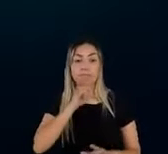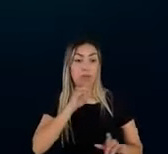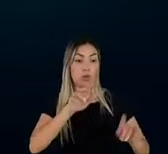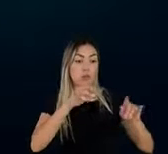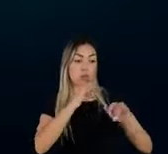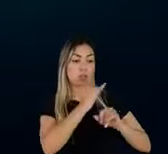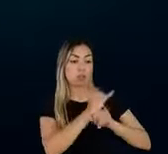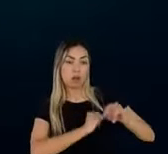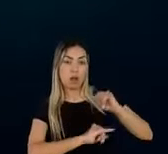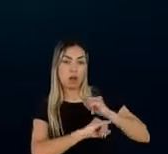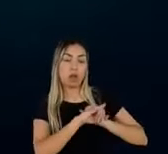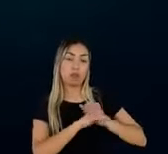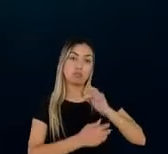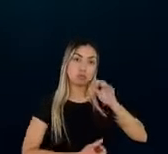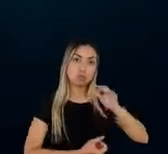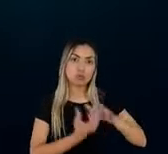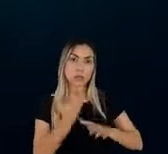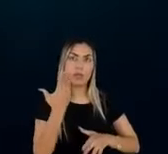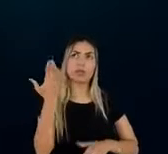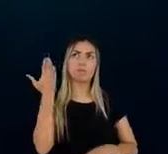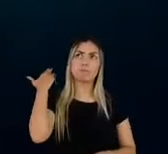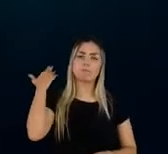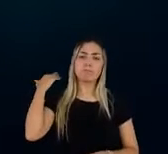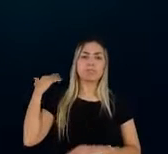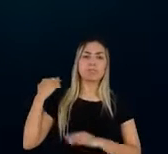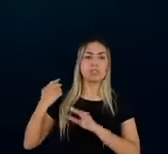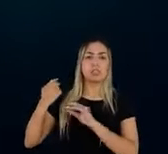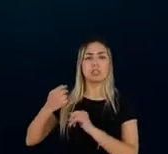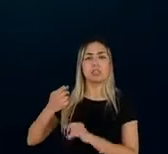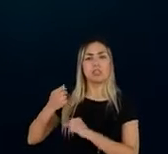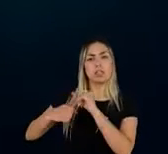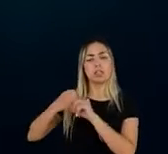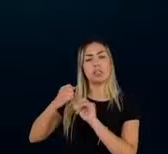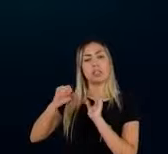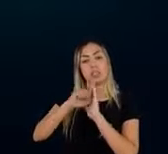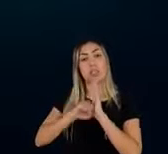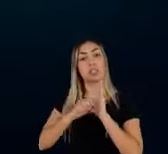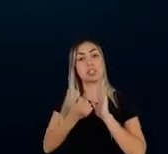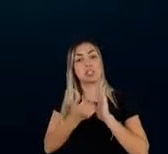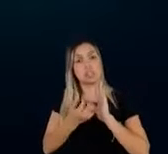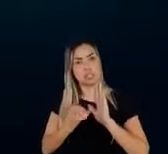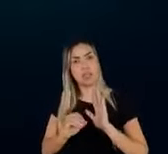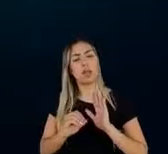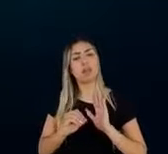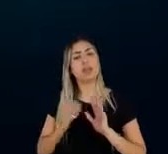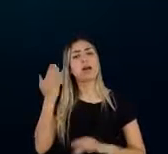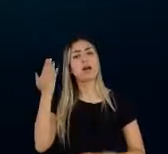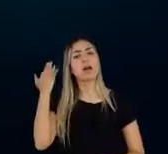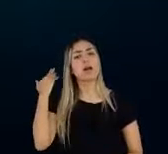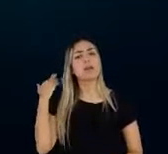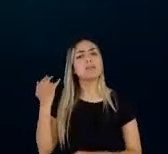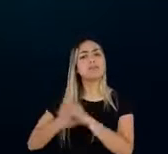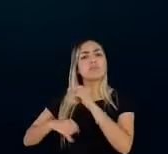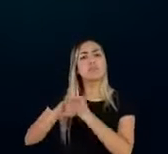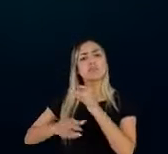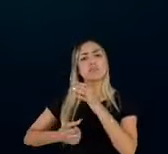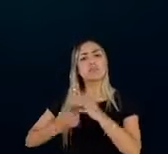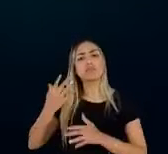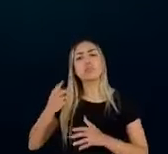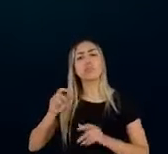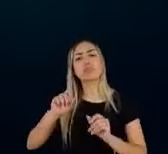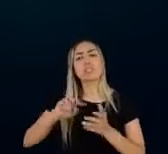né ainda anos 60 de modelo ainda experimental ela era nada mais nada menos do que uma rede de